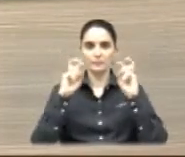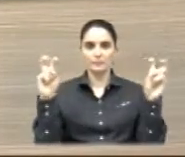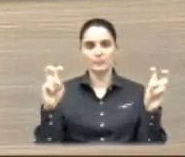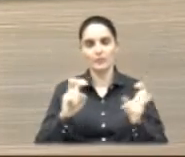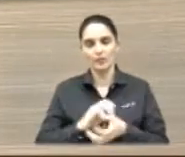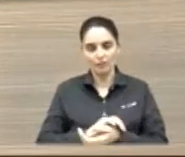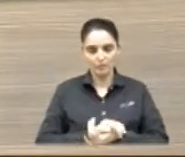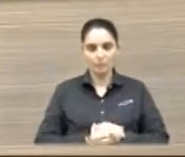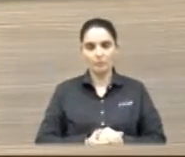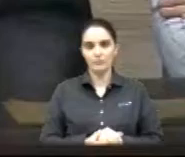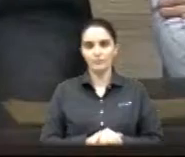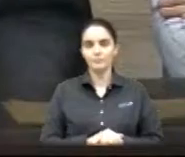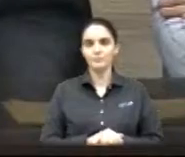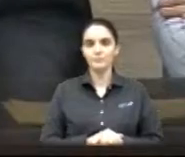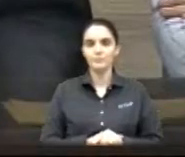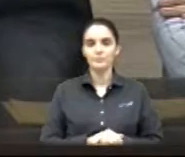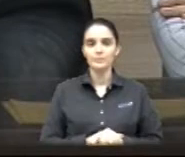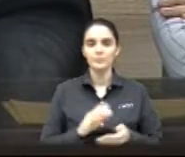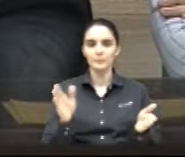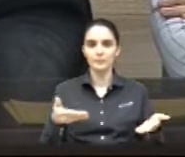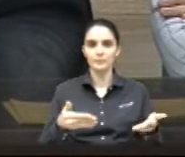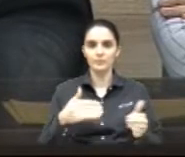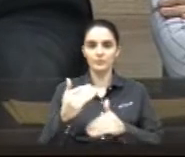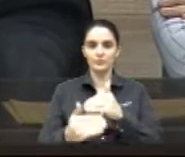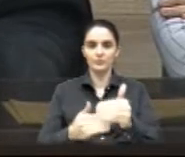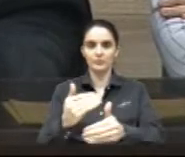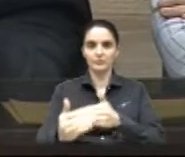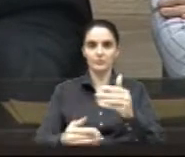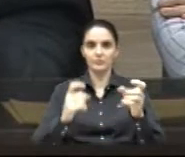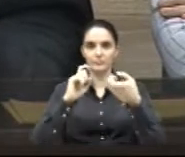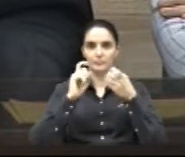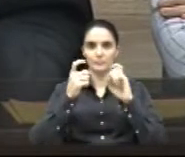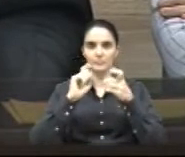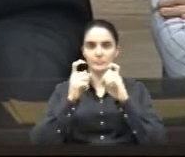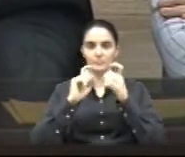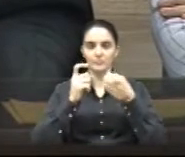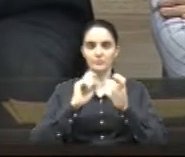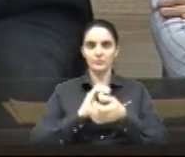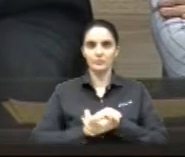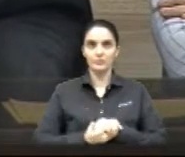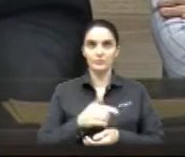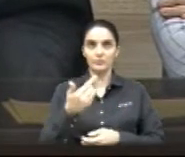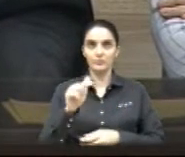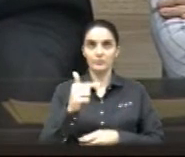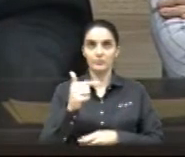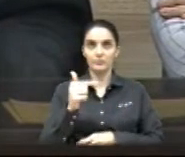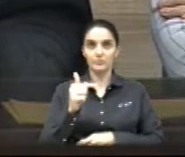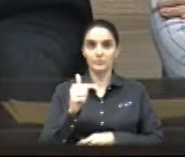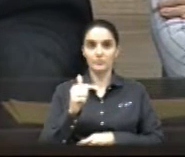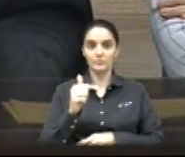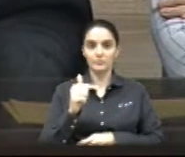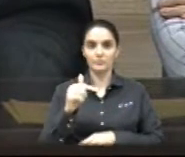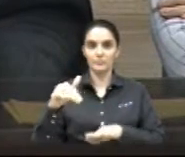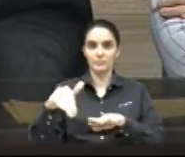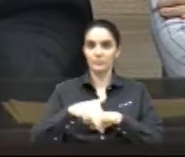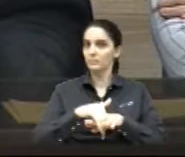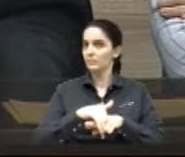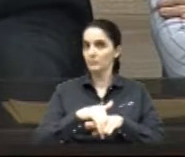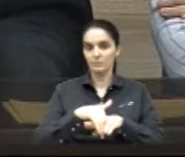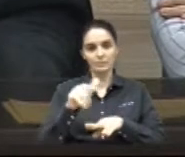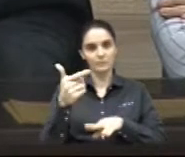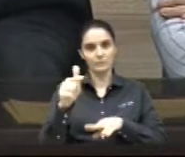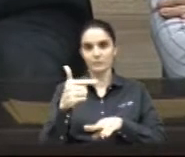senhores, vamos dar continuidade à sessão. Não haverá intervalo. Não